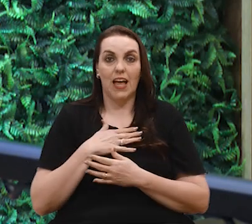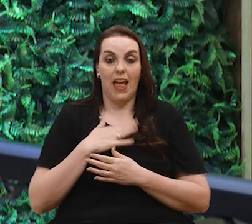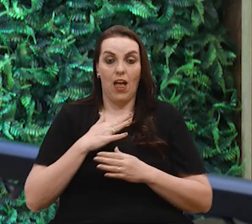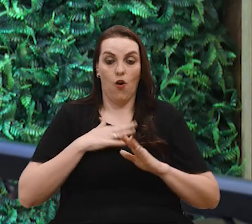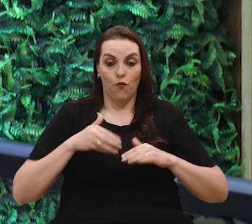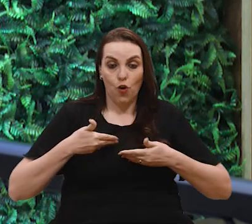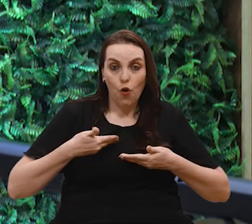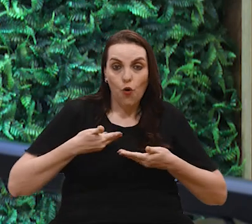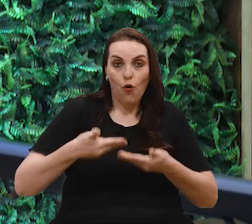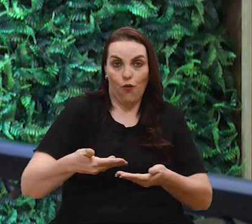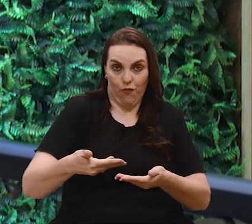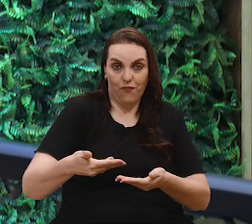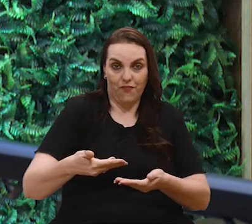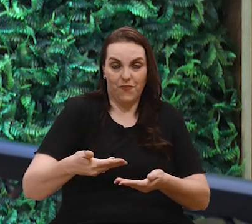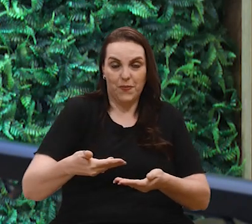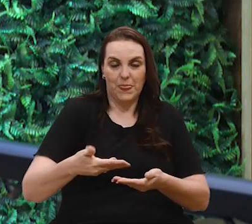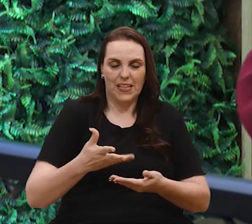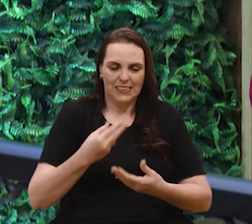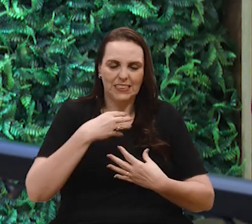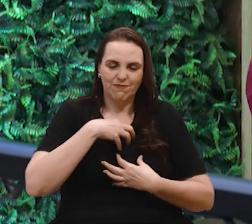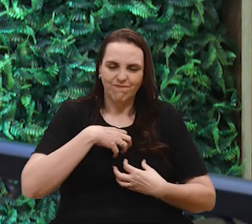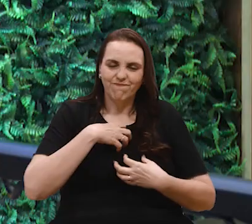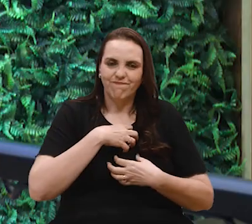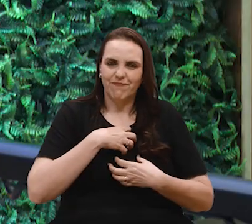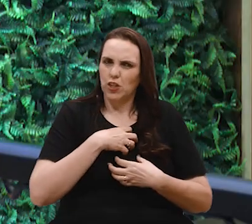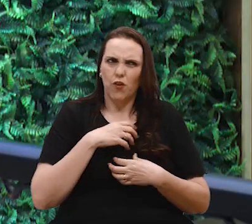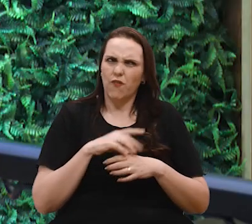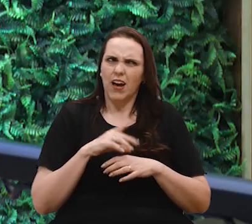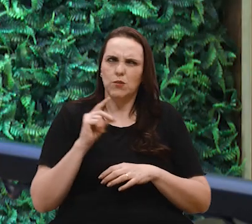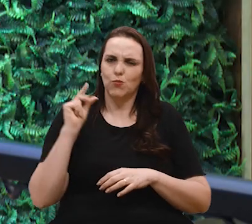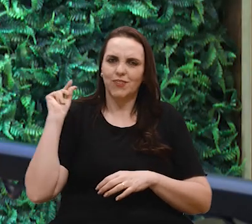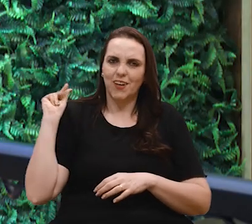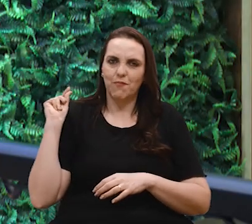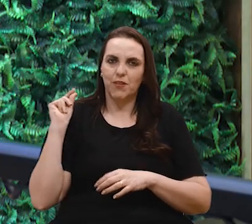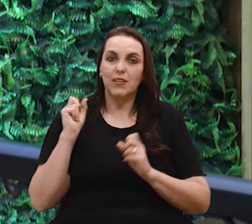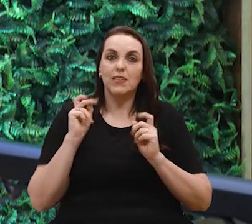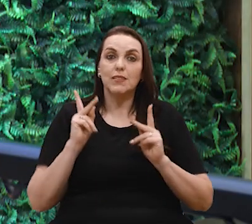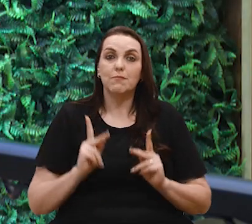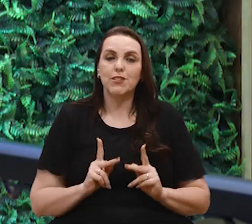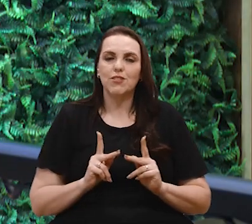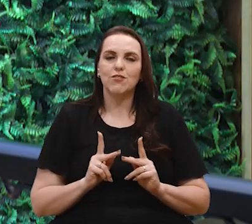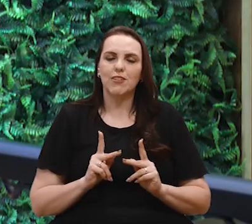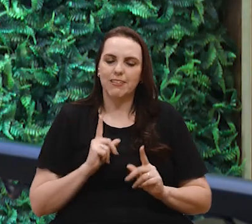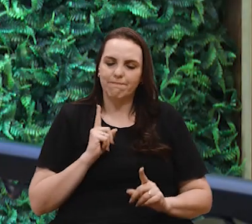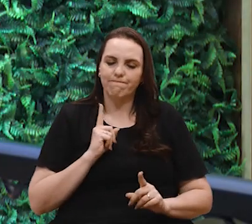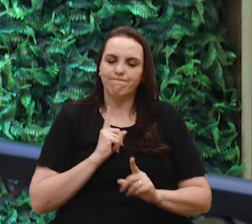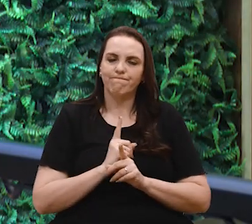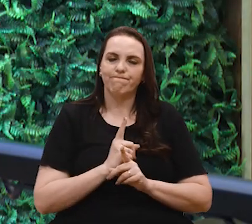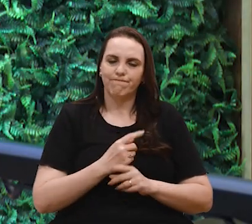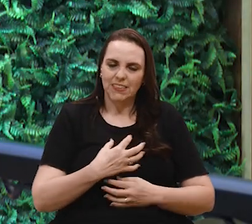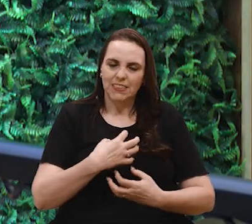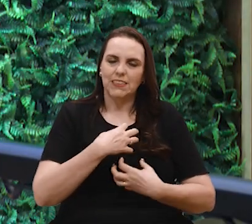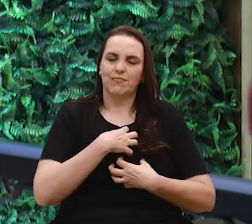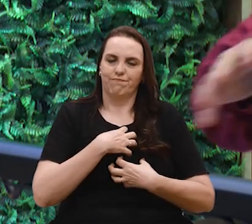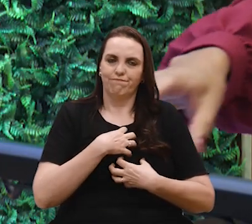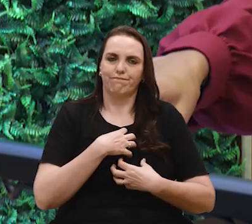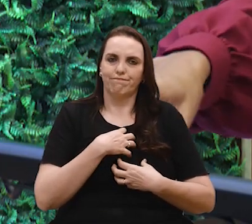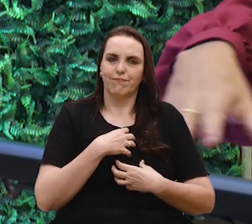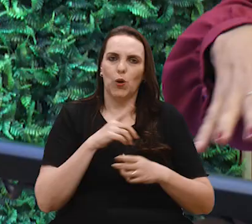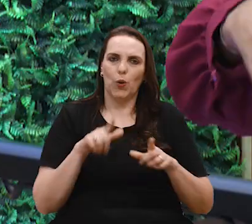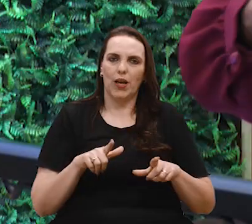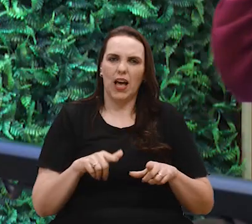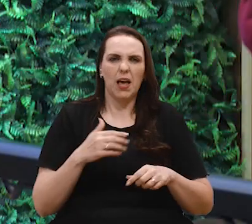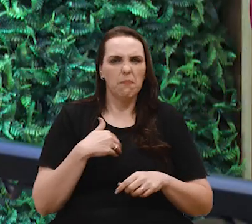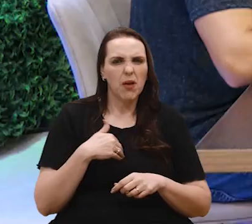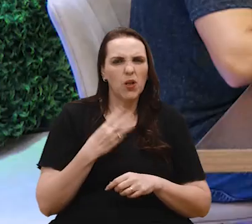fui convidada para isso, assim, internamente, não faz tanto tempo, mas é para que as pessoas se encontrem mesmo nesse lugar, né? Se eu